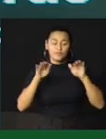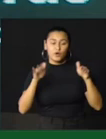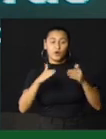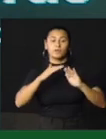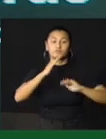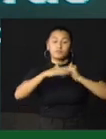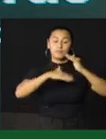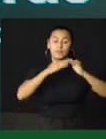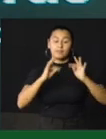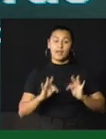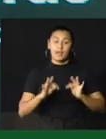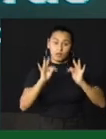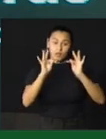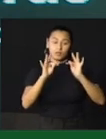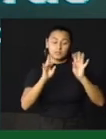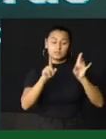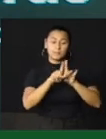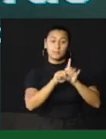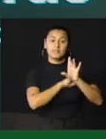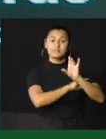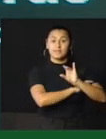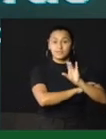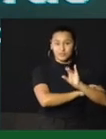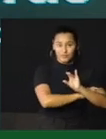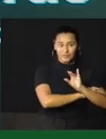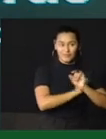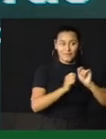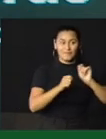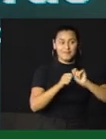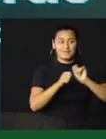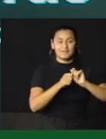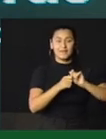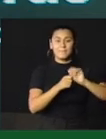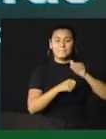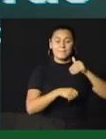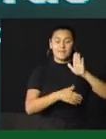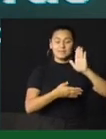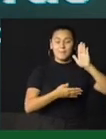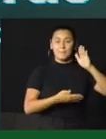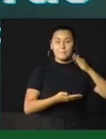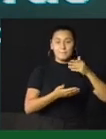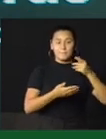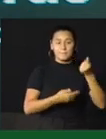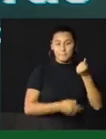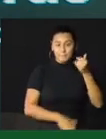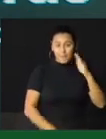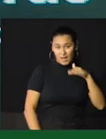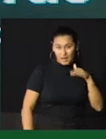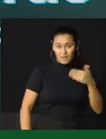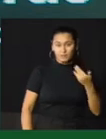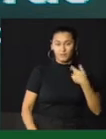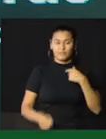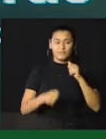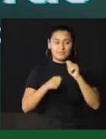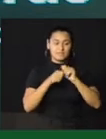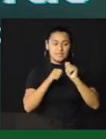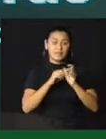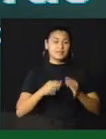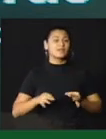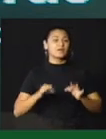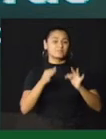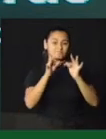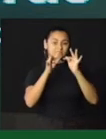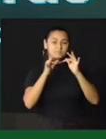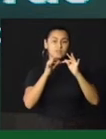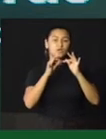científico que vai baixar os custos para que essas novas tecnologias fiquem sejam viáveis e também através de uma